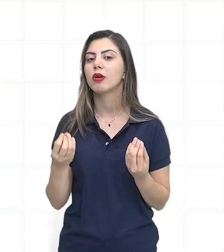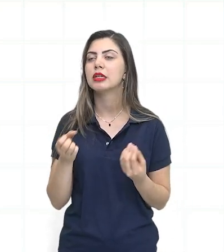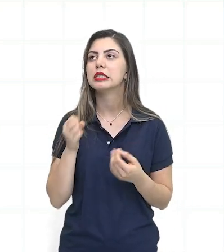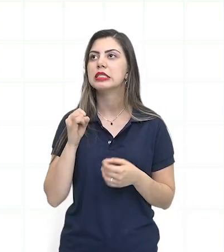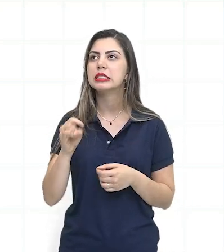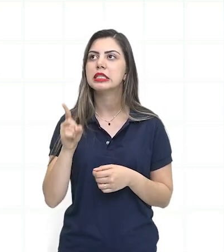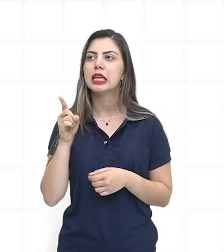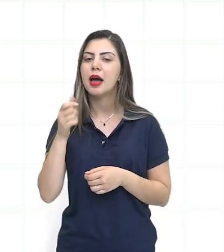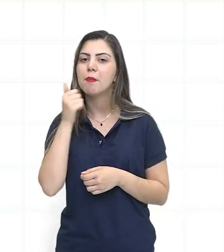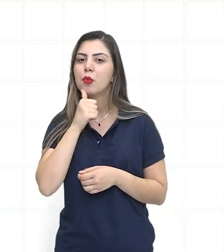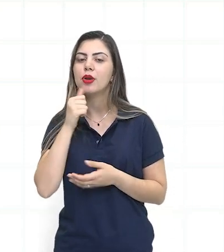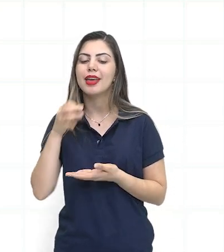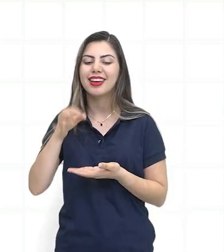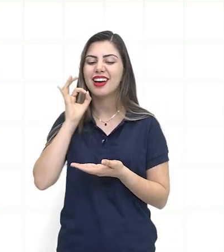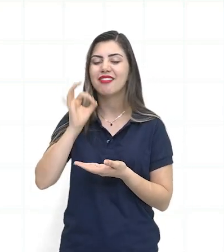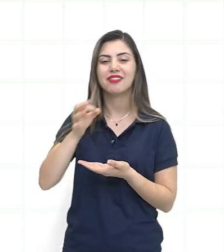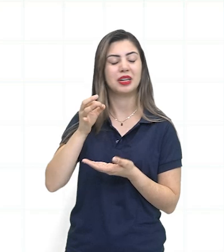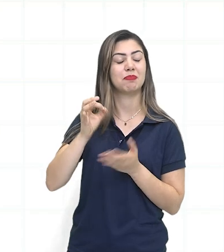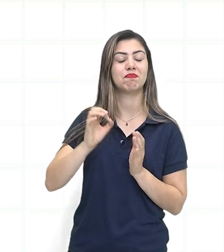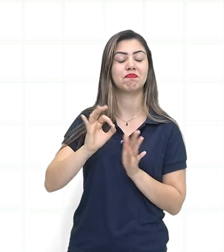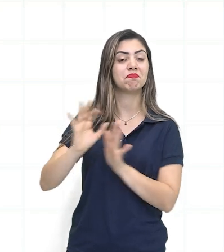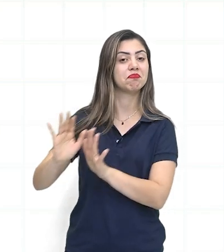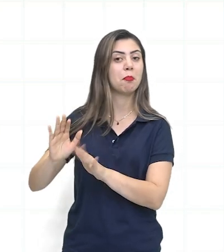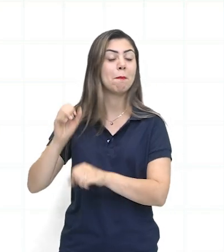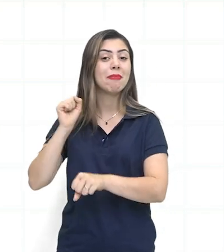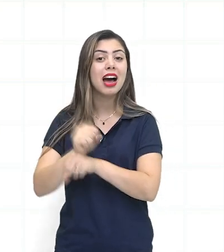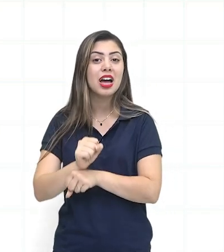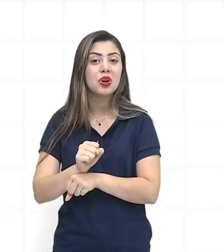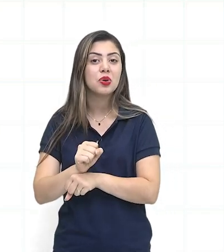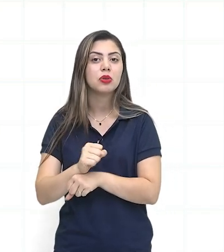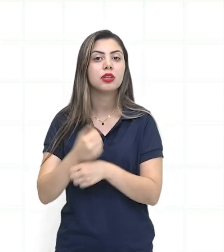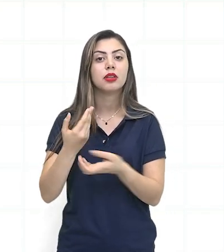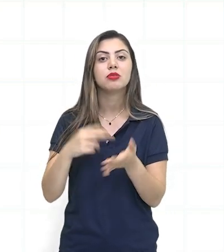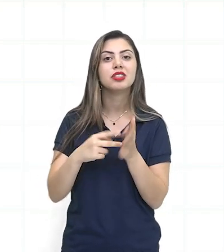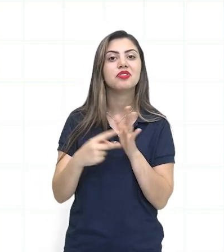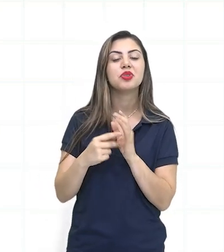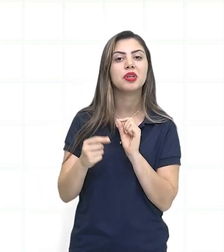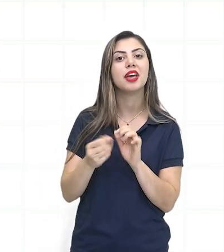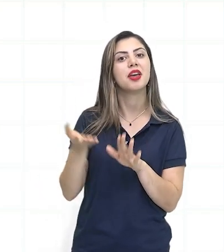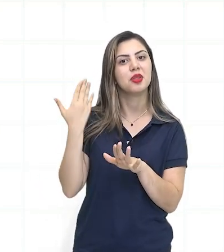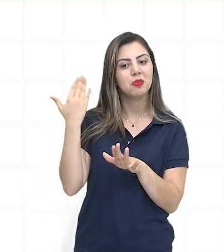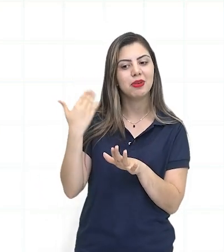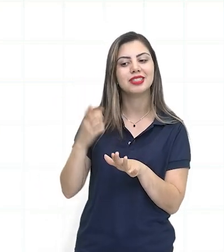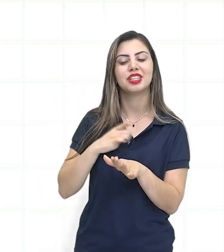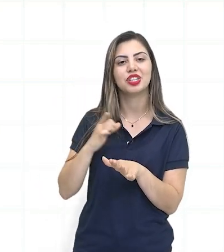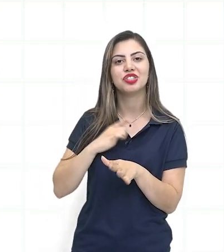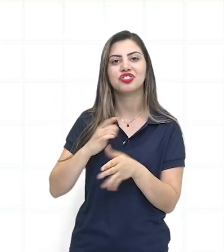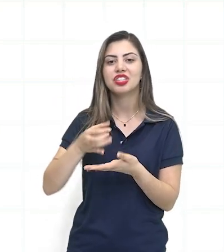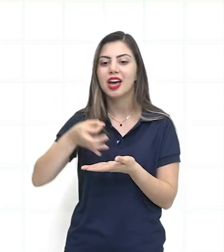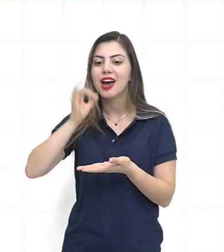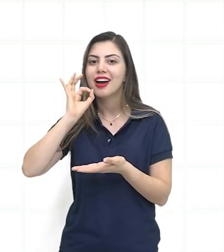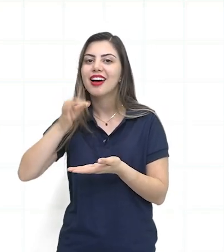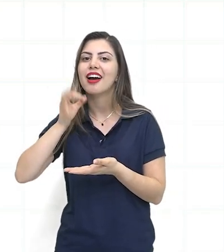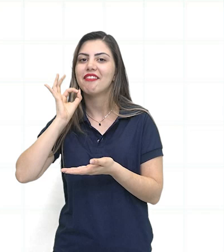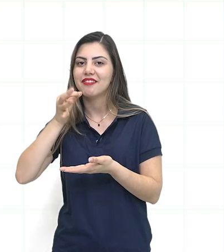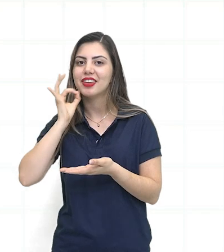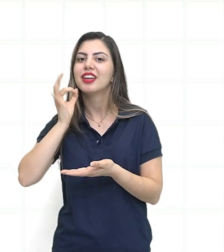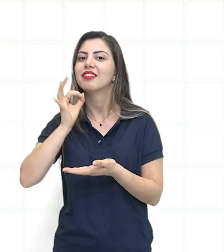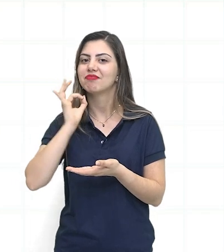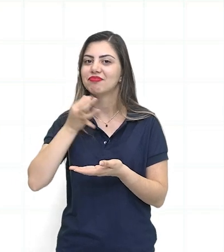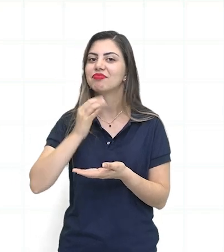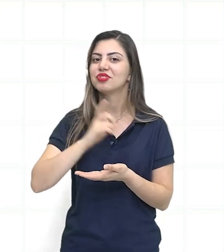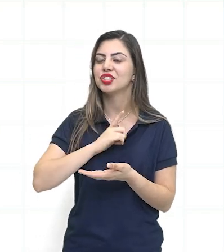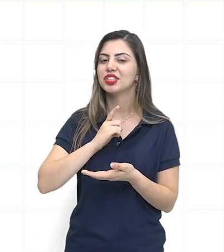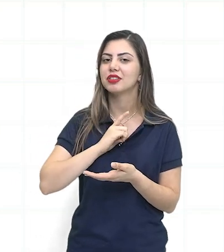a Luísa parou de tomar café, significa que a Luísa tomava café antes. Não tomava chá, ela tomava café,